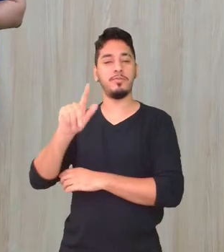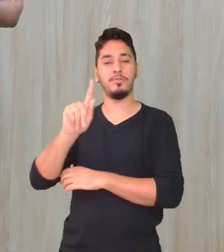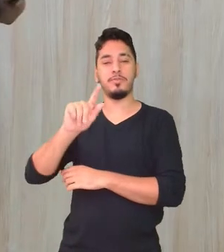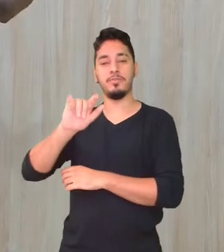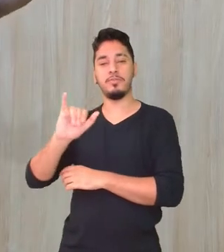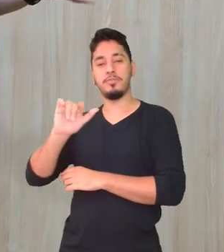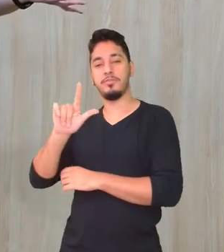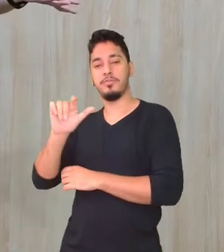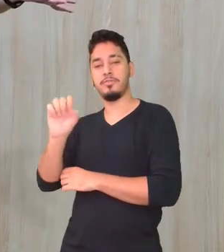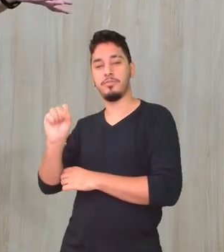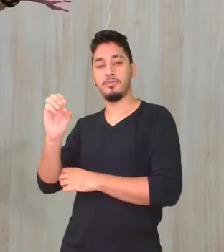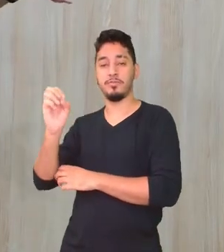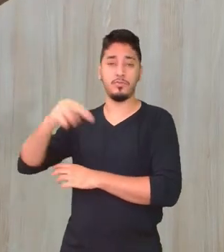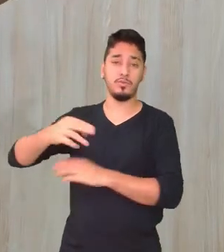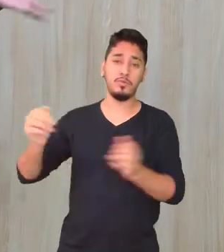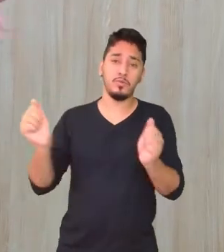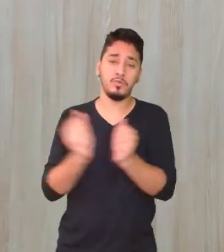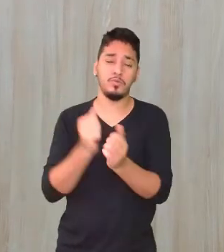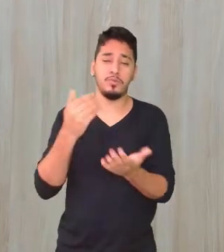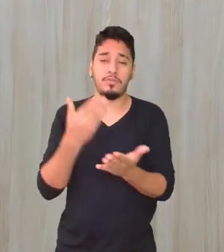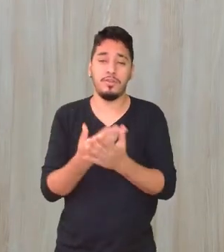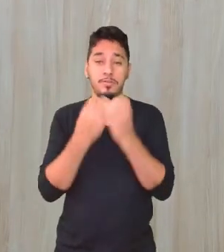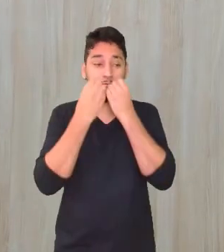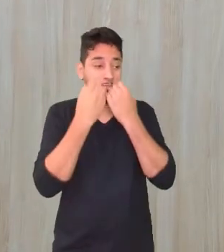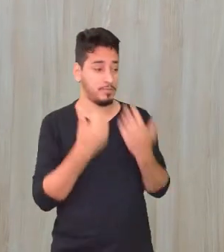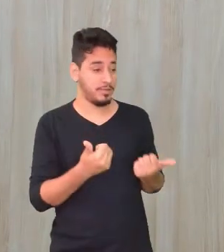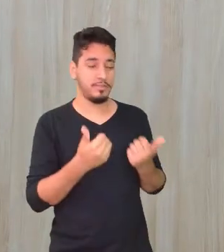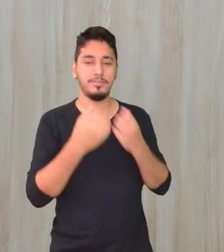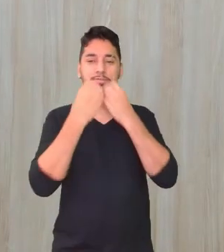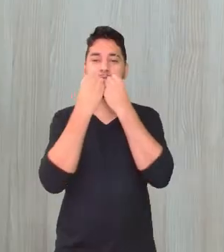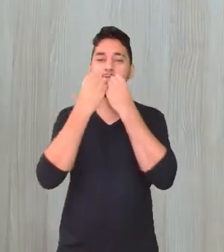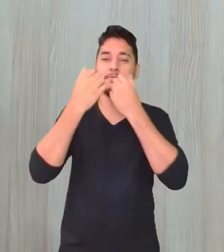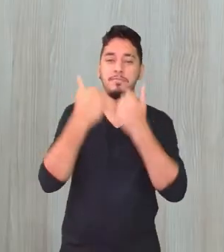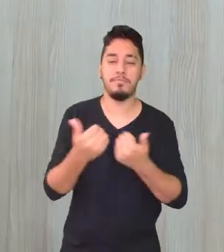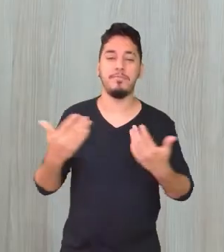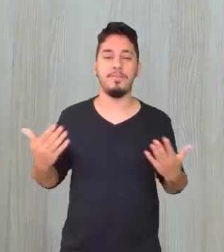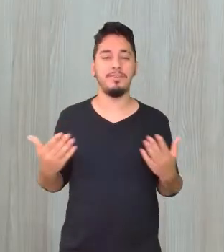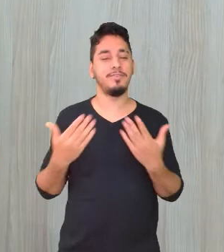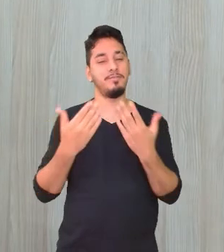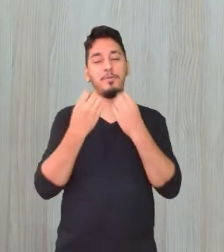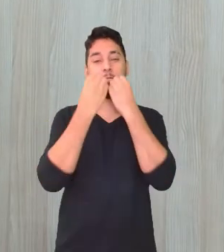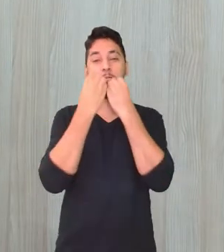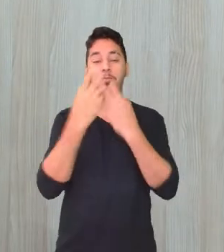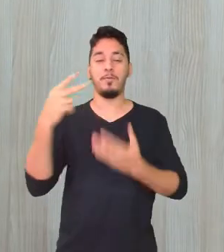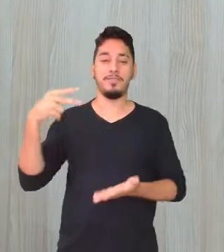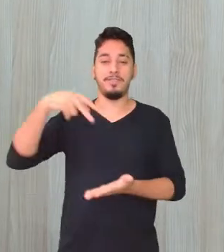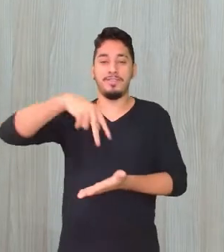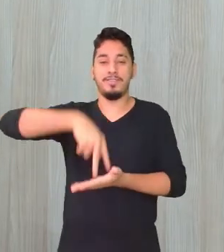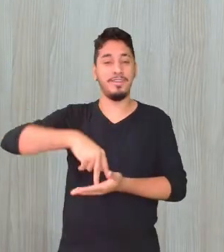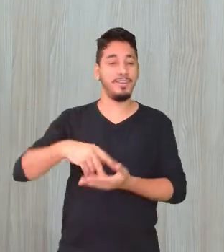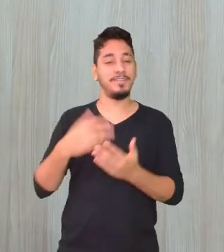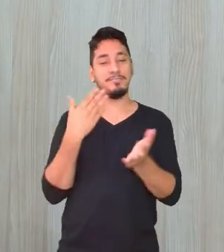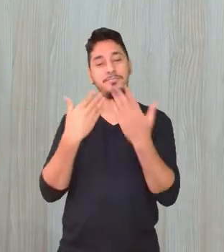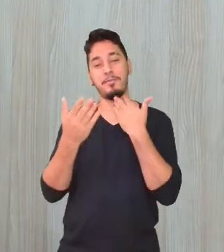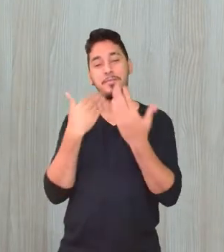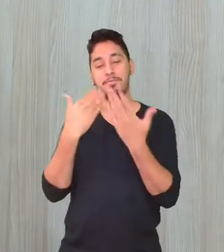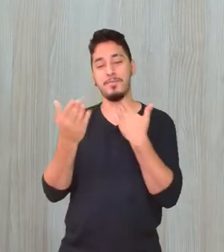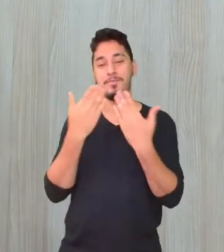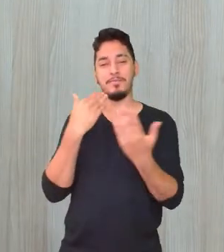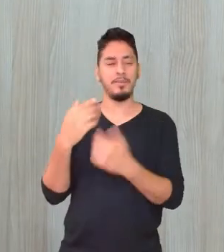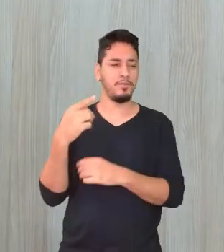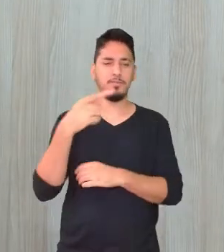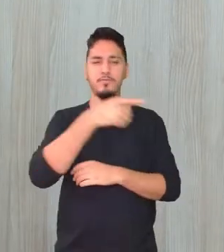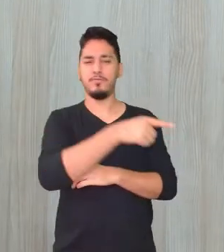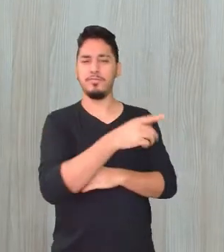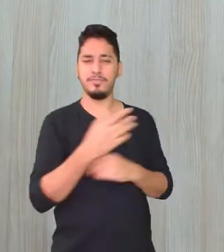Gilson acompanhando a nossa aula. Tudo bem, professor? Tudo bem, professora. É sempre uma alegria estar aqui dialogando com a